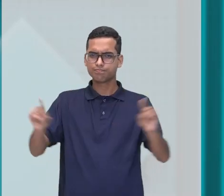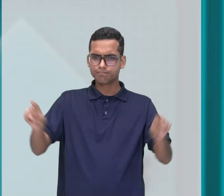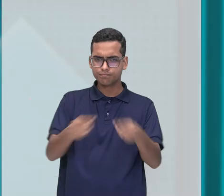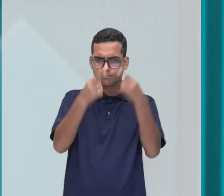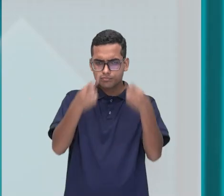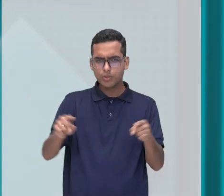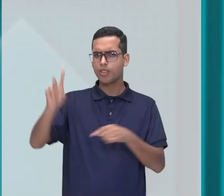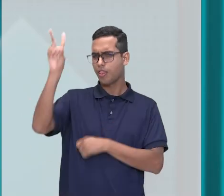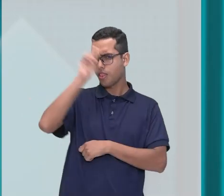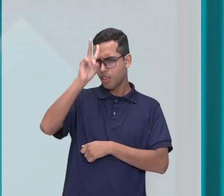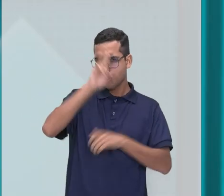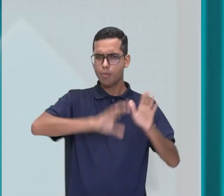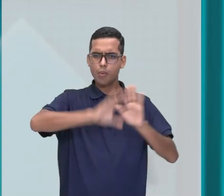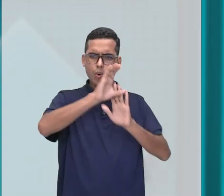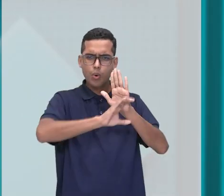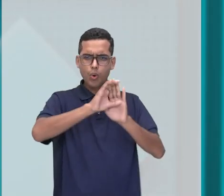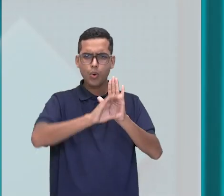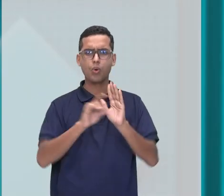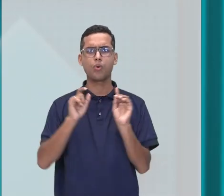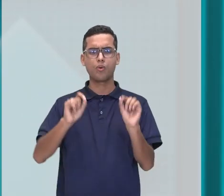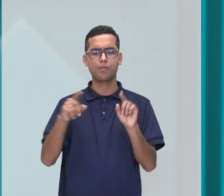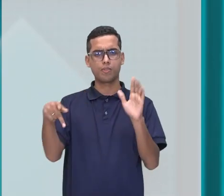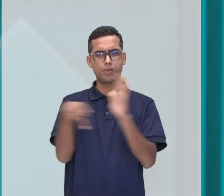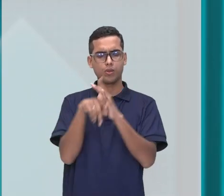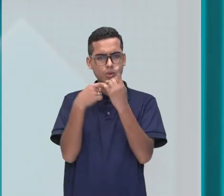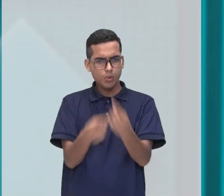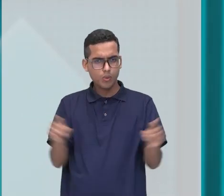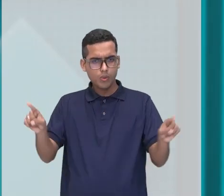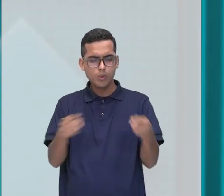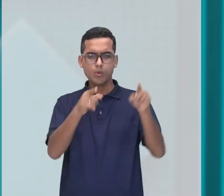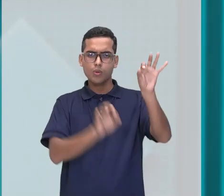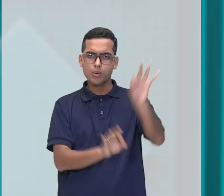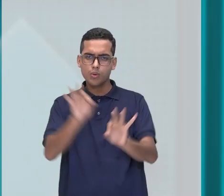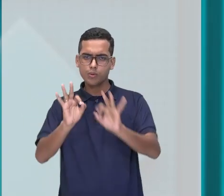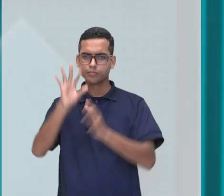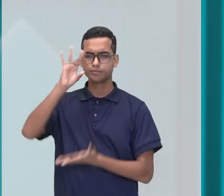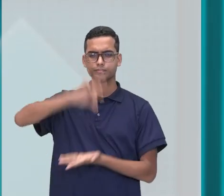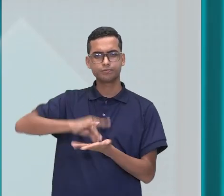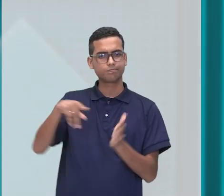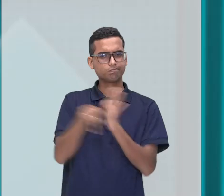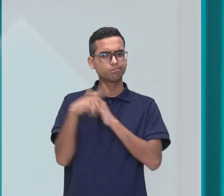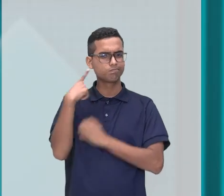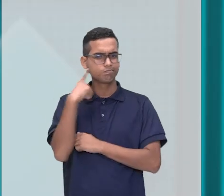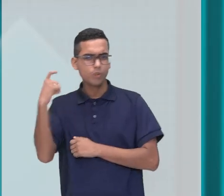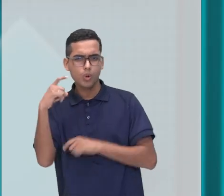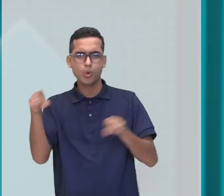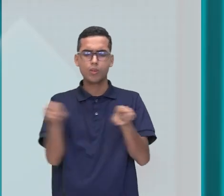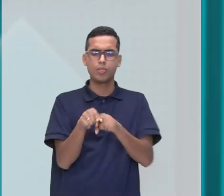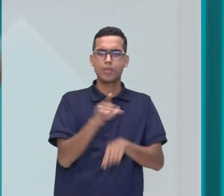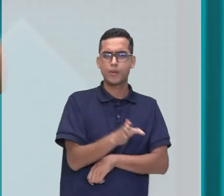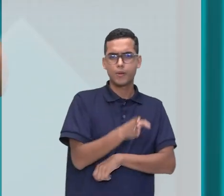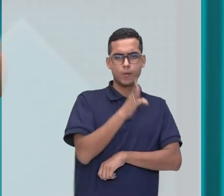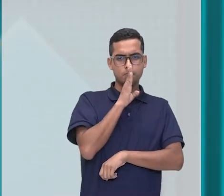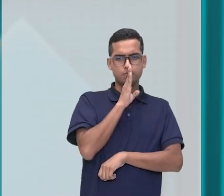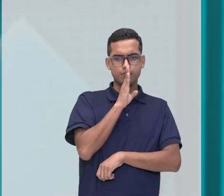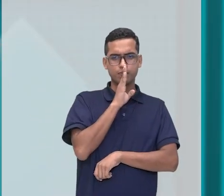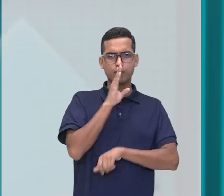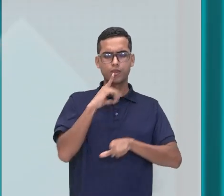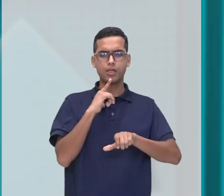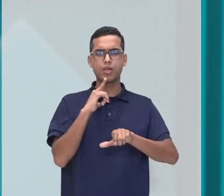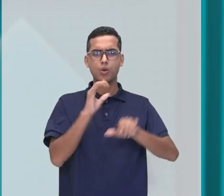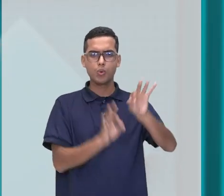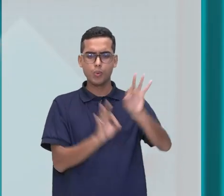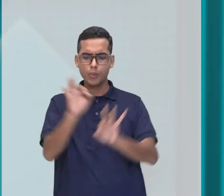A música é uma organização de sons e silêncios. Então, através